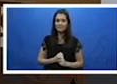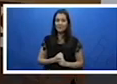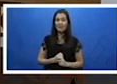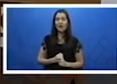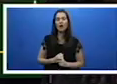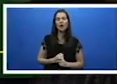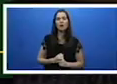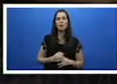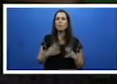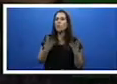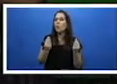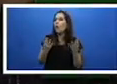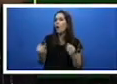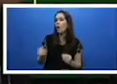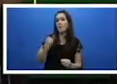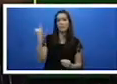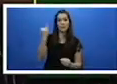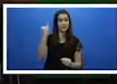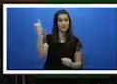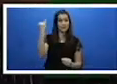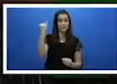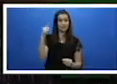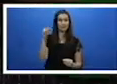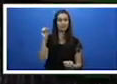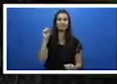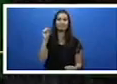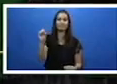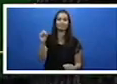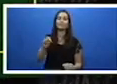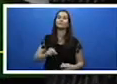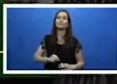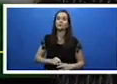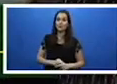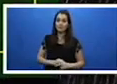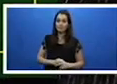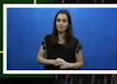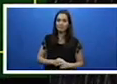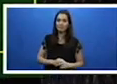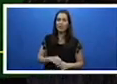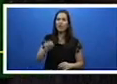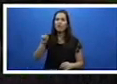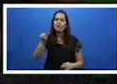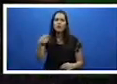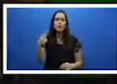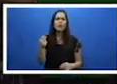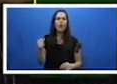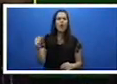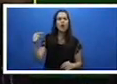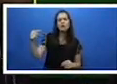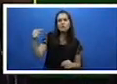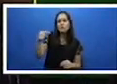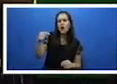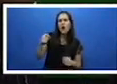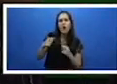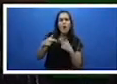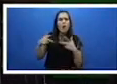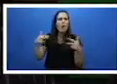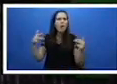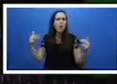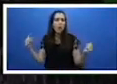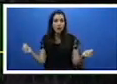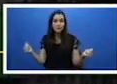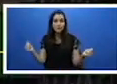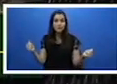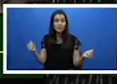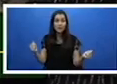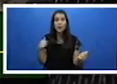Sinais de pontuação. Os sinais de pontuação são também de extrema importância, ajuda no entendimento